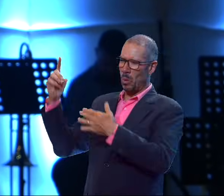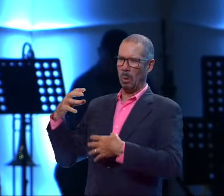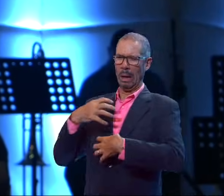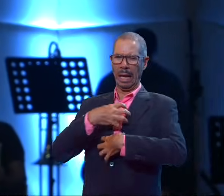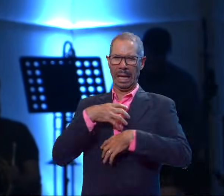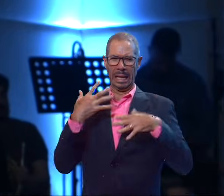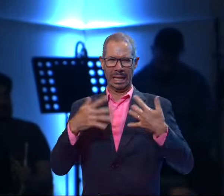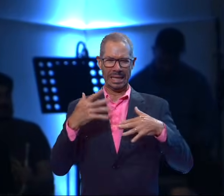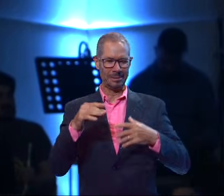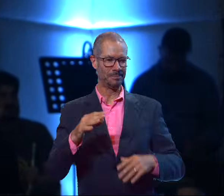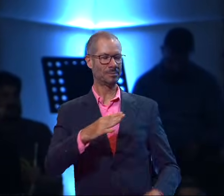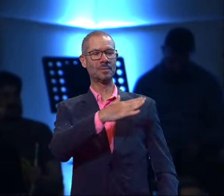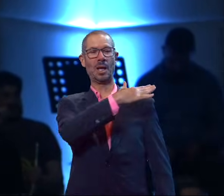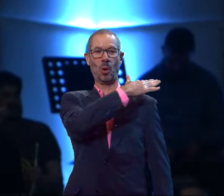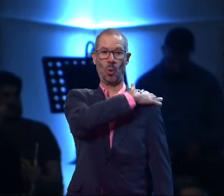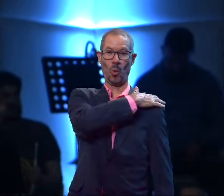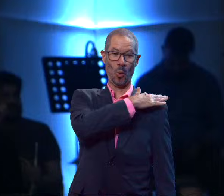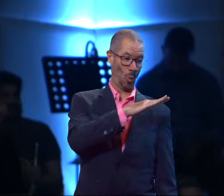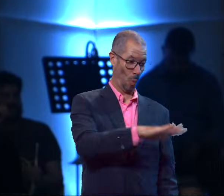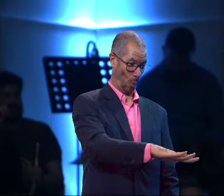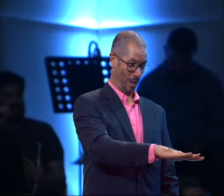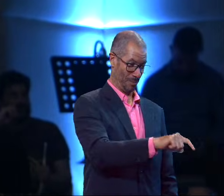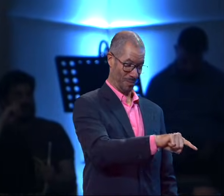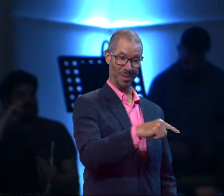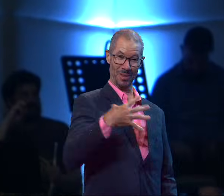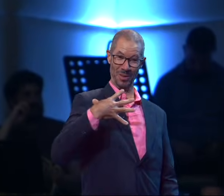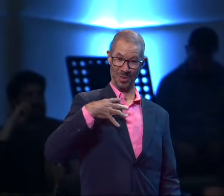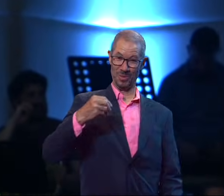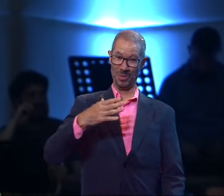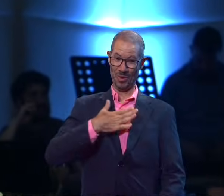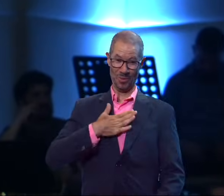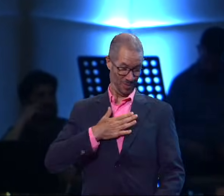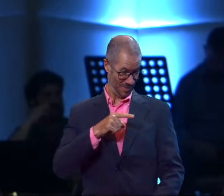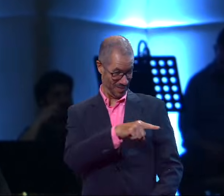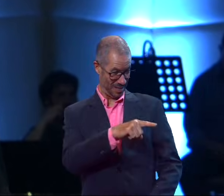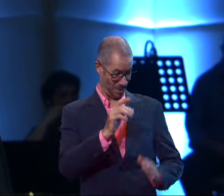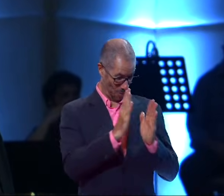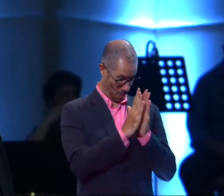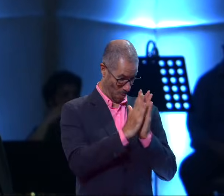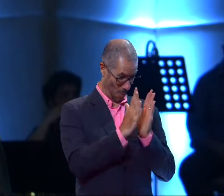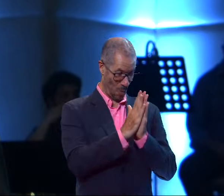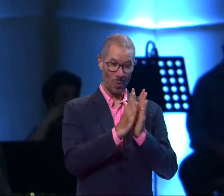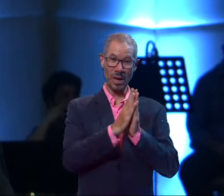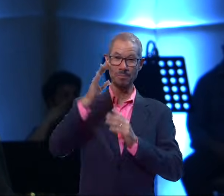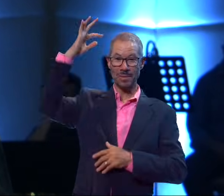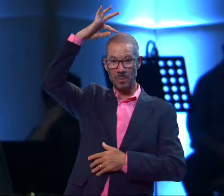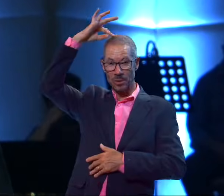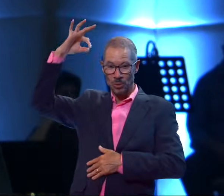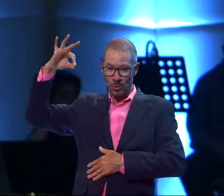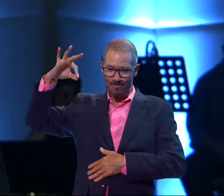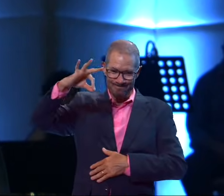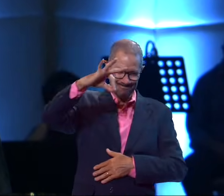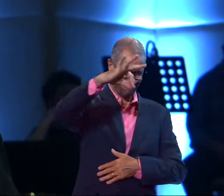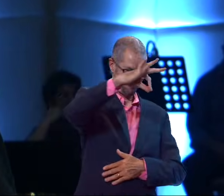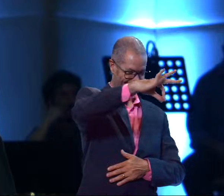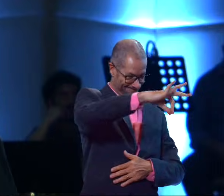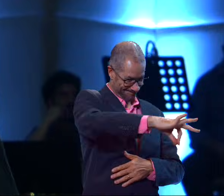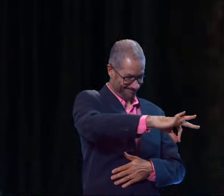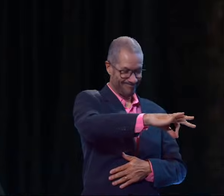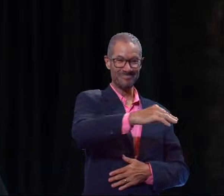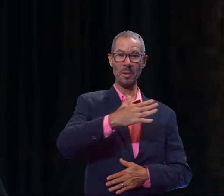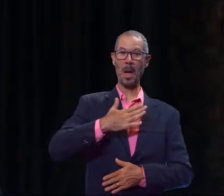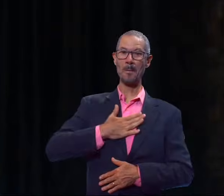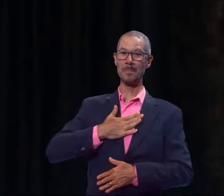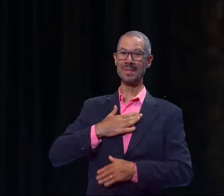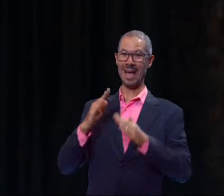Eu pus a mão no ombro do meu filho, comecei a orar por ele e ele foi visitado pelo Espírito Santo na sala da minha